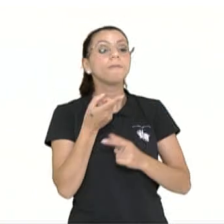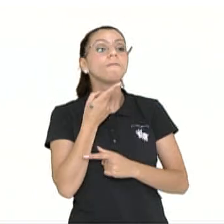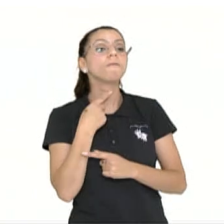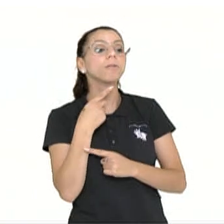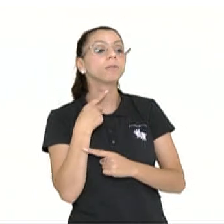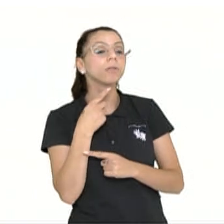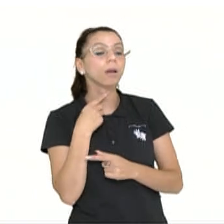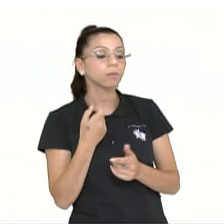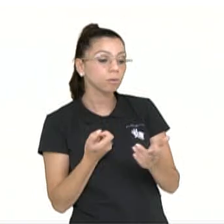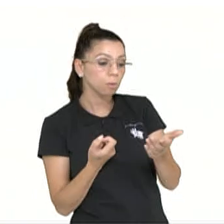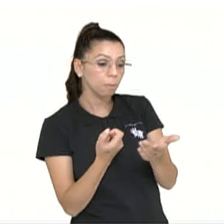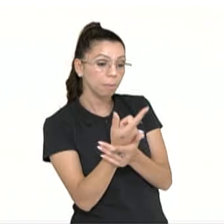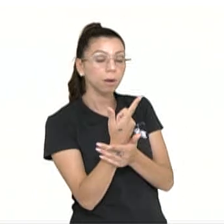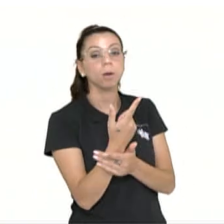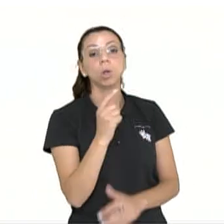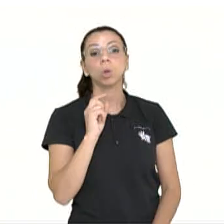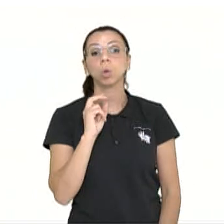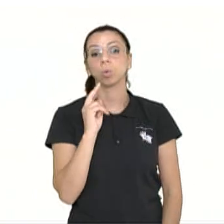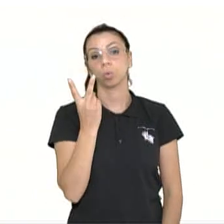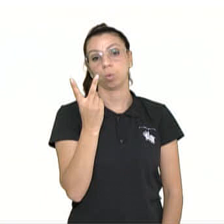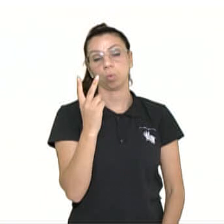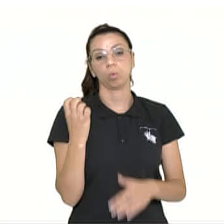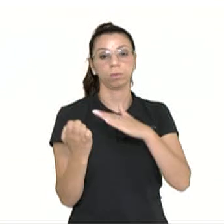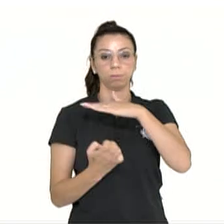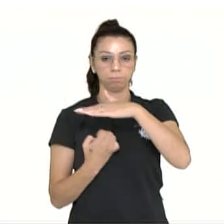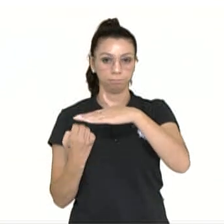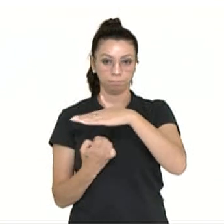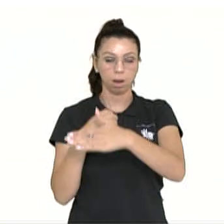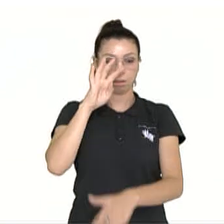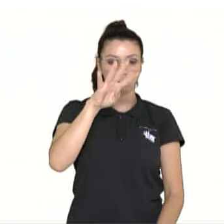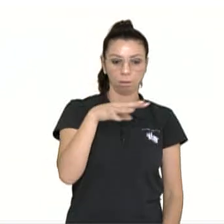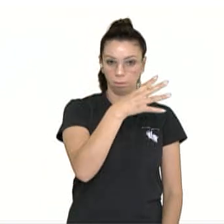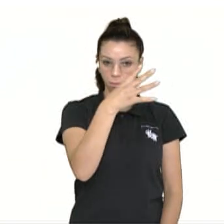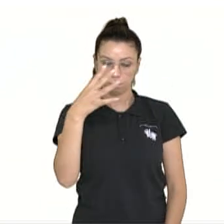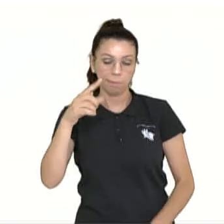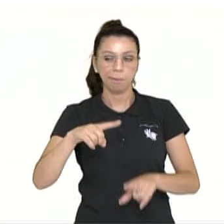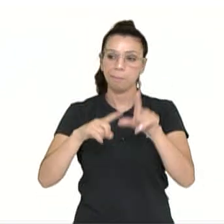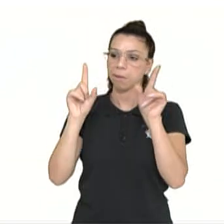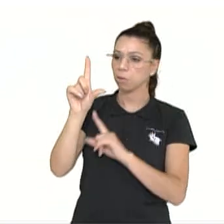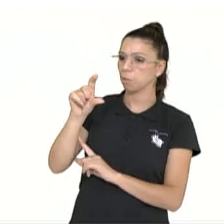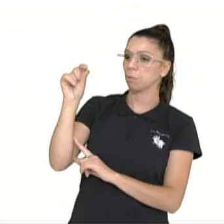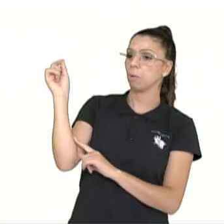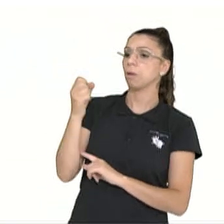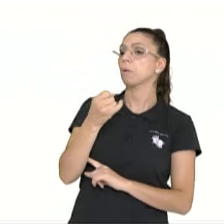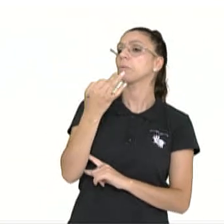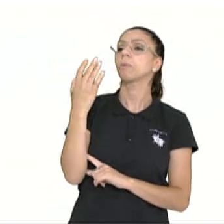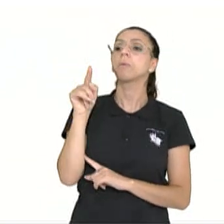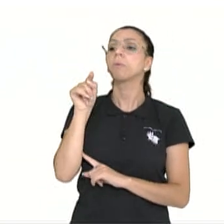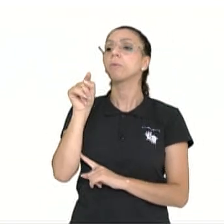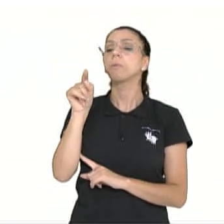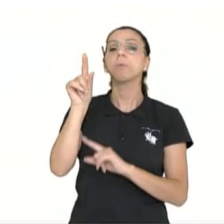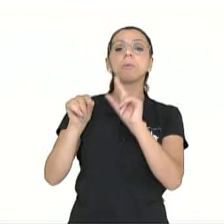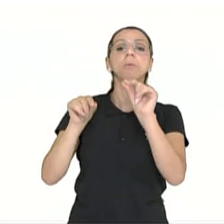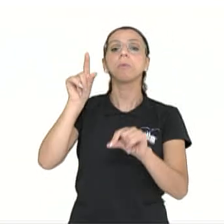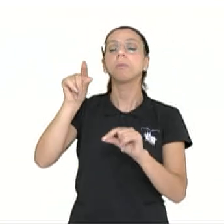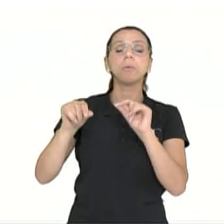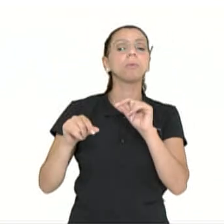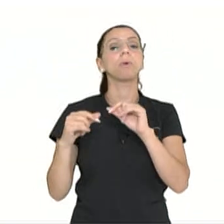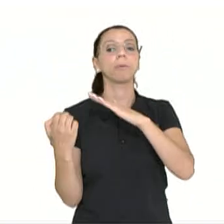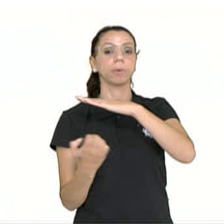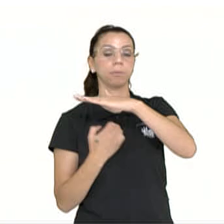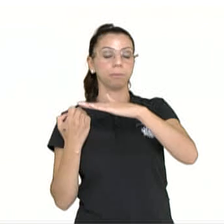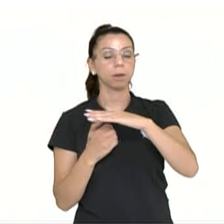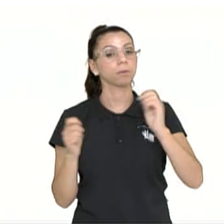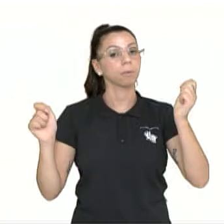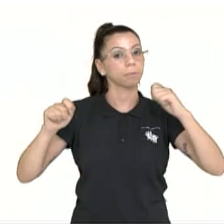das empresas listadas na tabela. Só que aí, para escolher qual delas ele vai comprar, ele vai calcular a